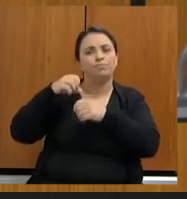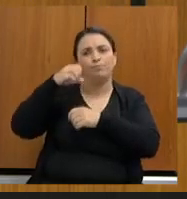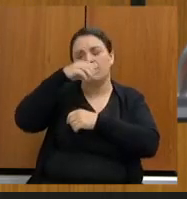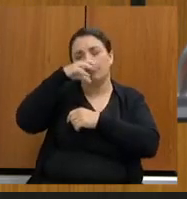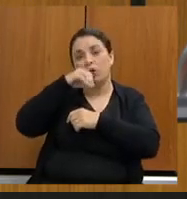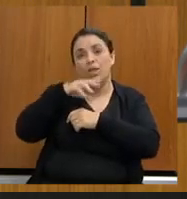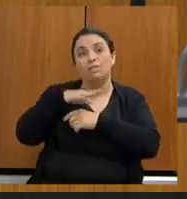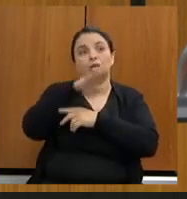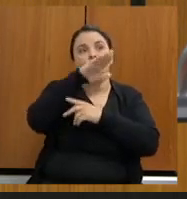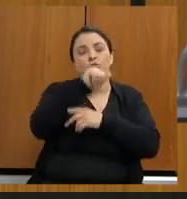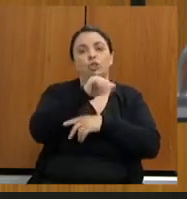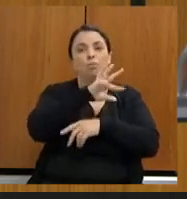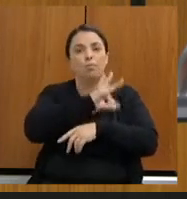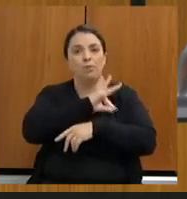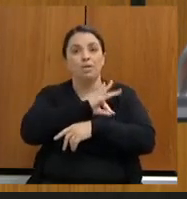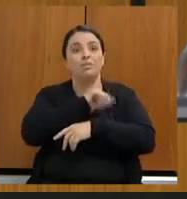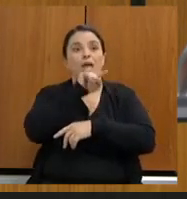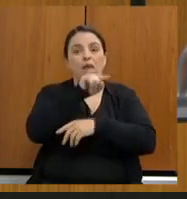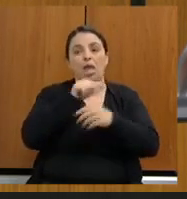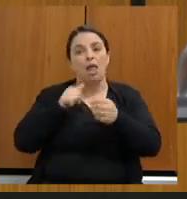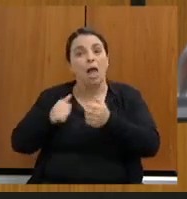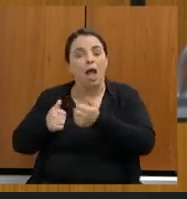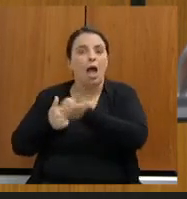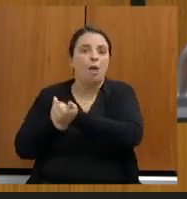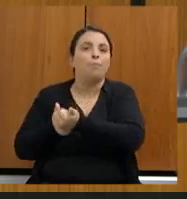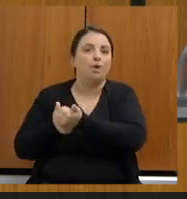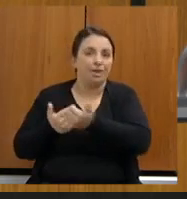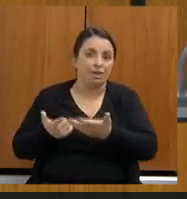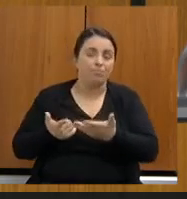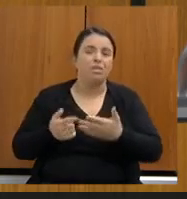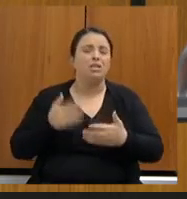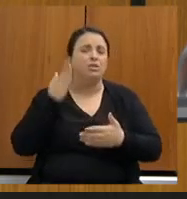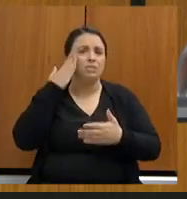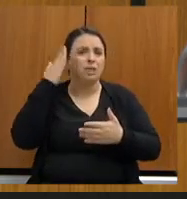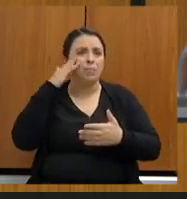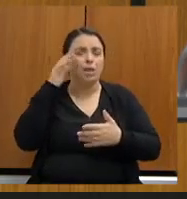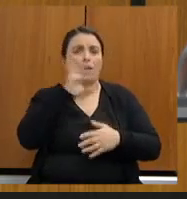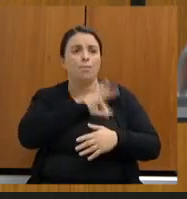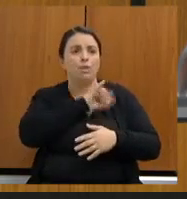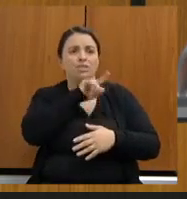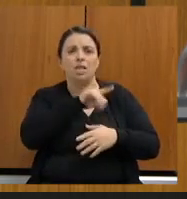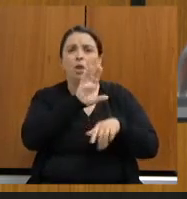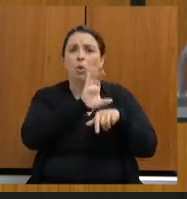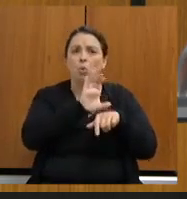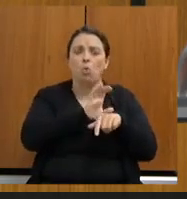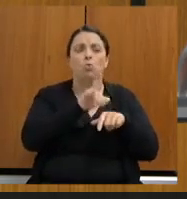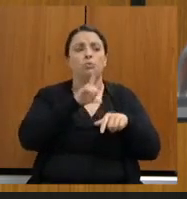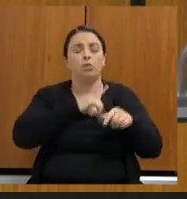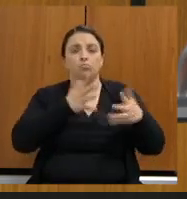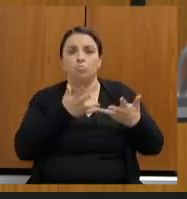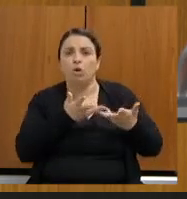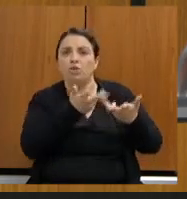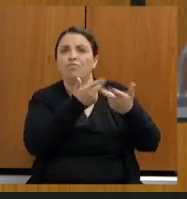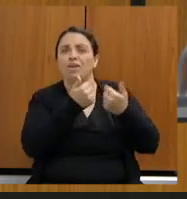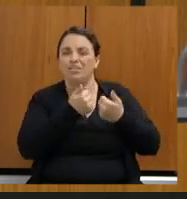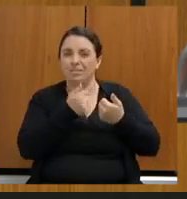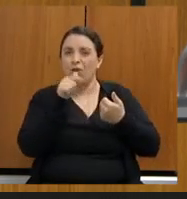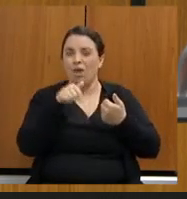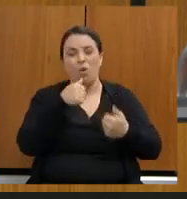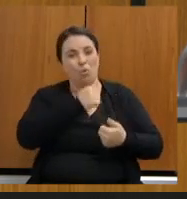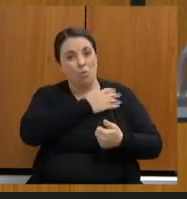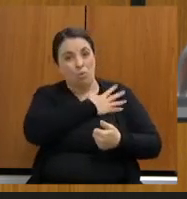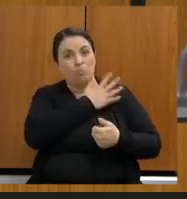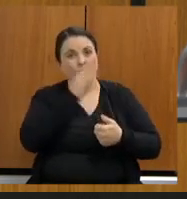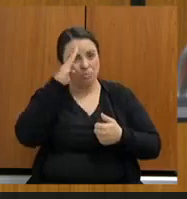algo assim impressionante e sabemos dessa qualificação do próprio do próprio Comandante